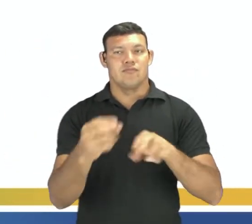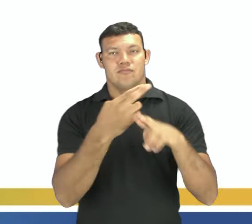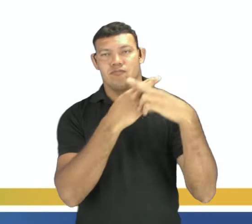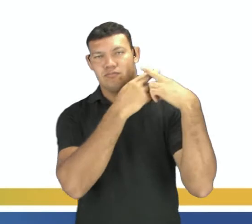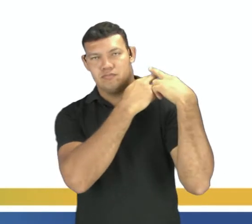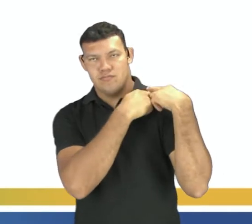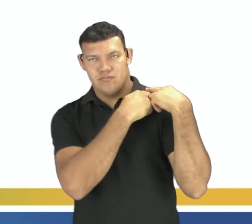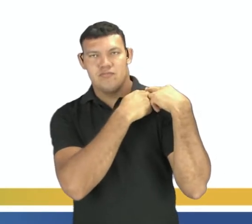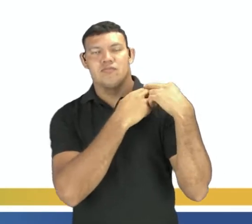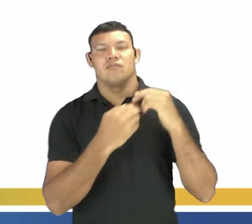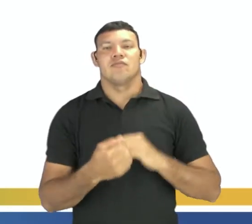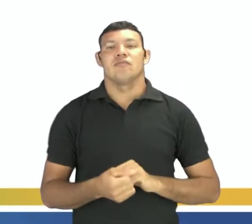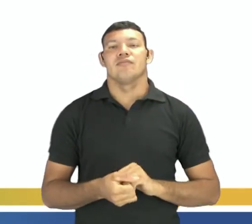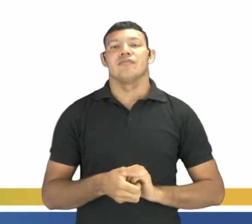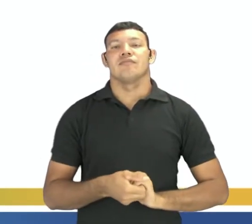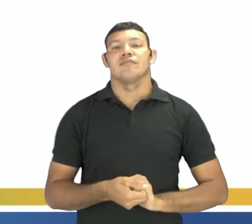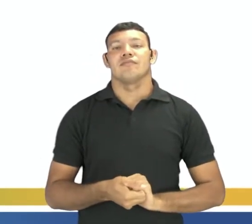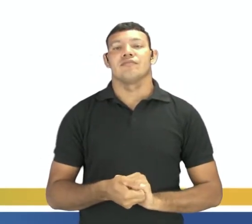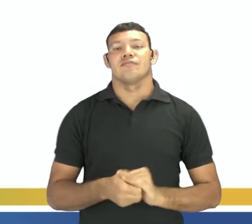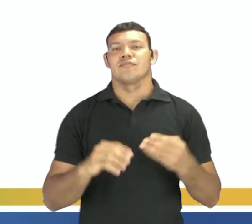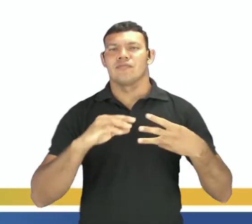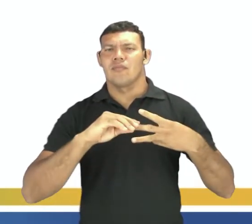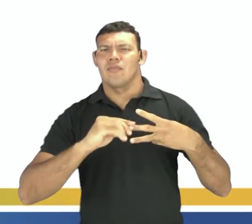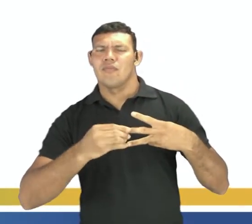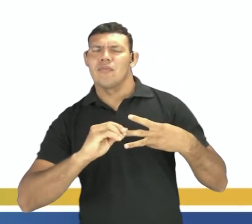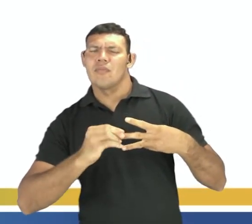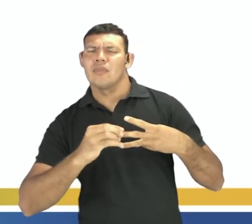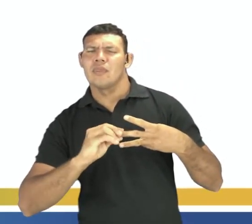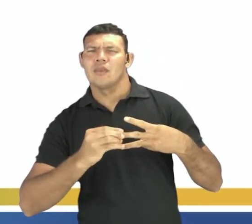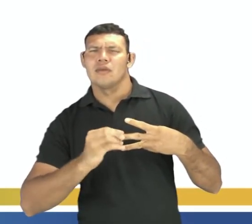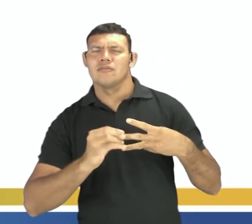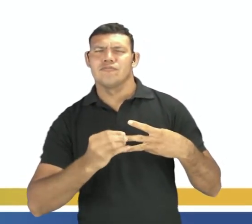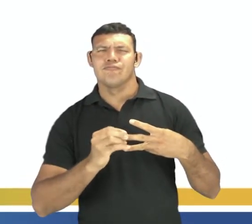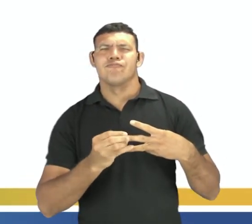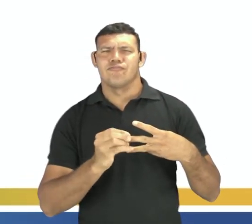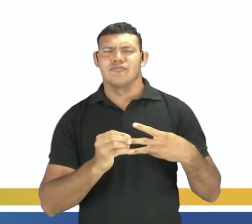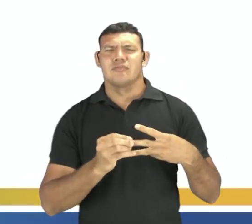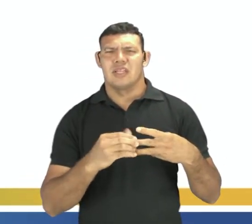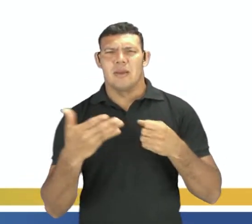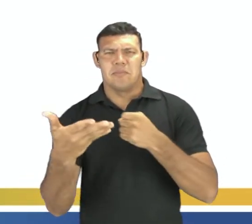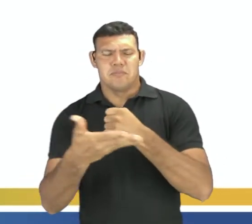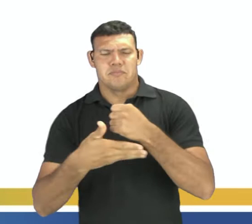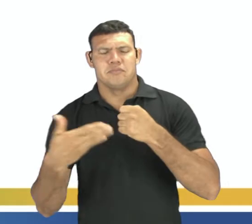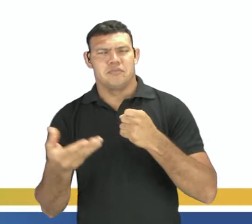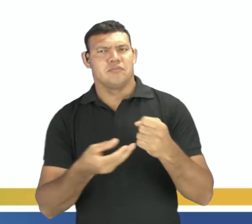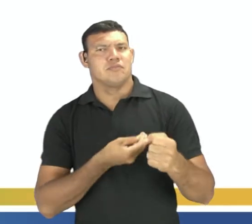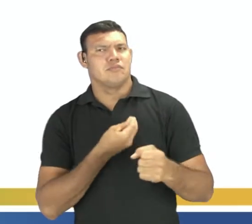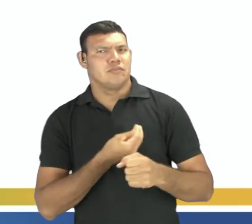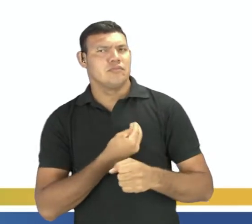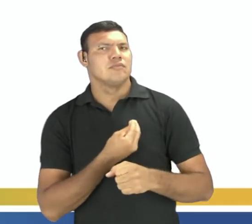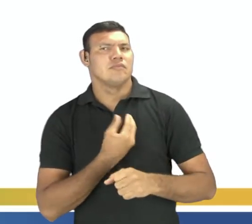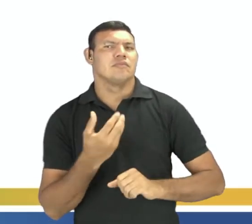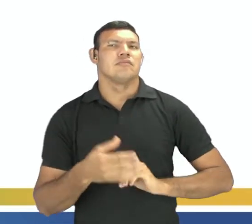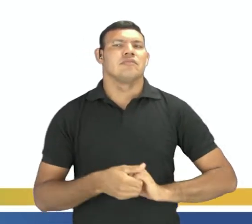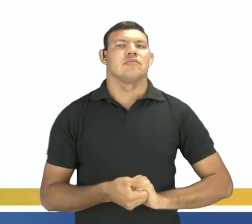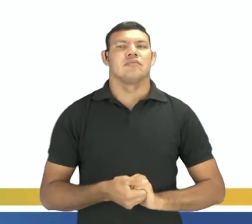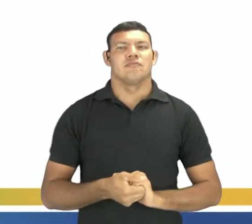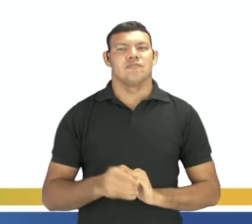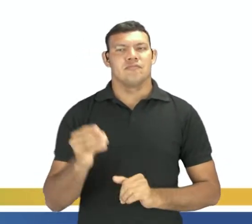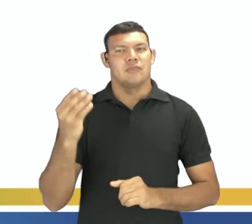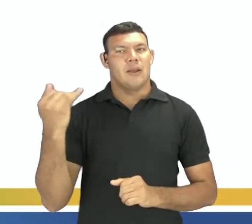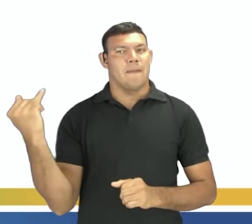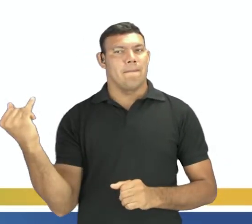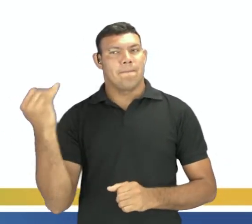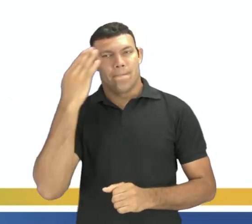função. As células, nós sabemos que as células é a unidade básica da vida. A célula é a